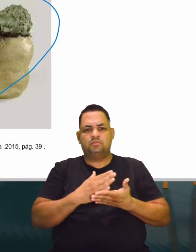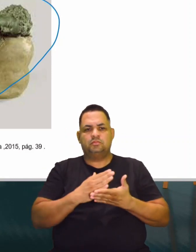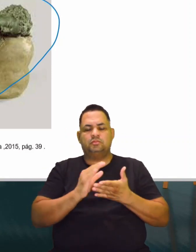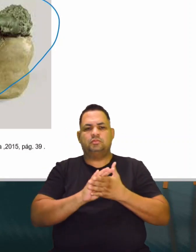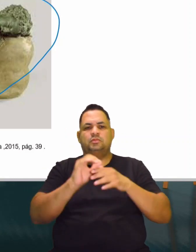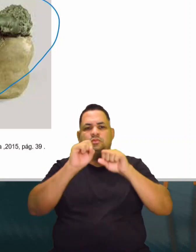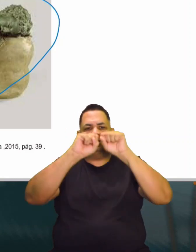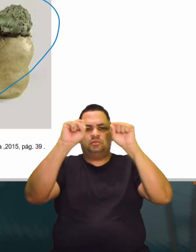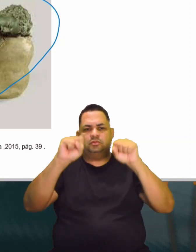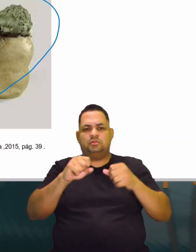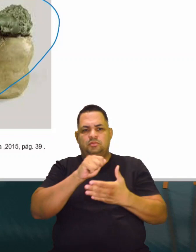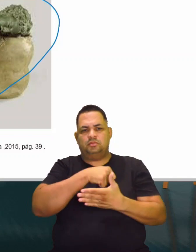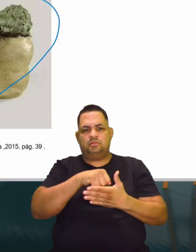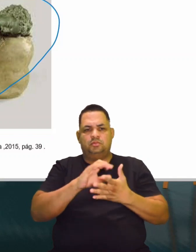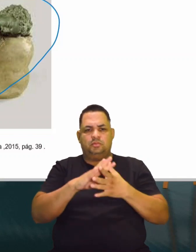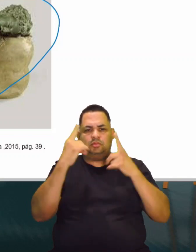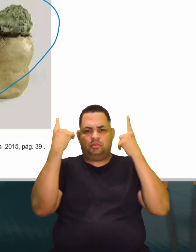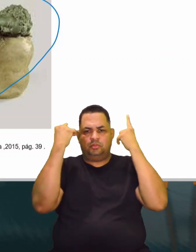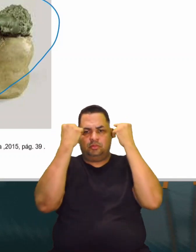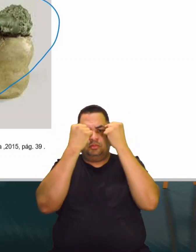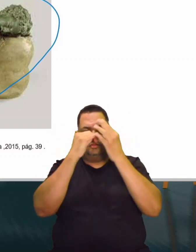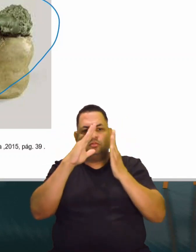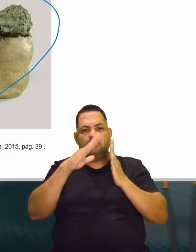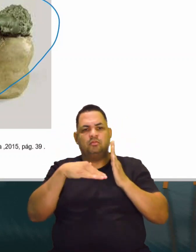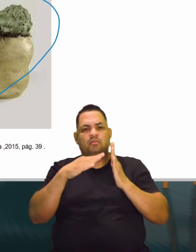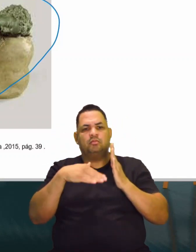escrita. Com os gregos, a pintura